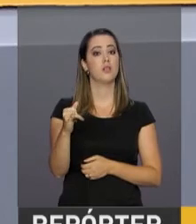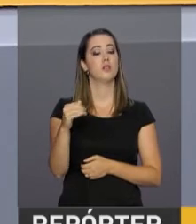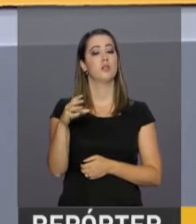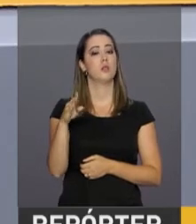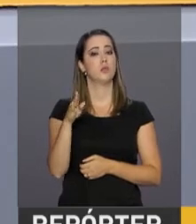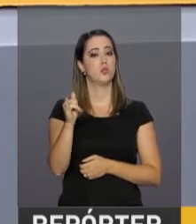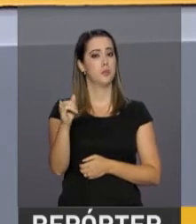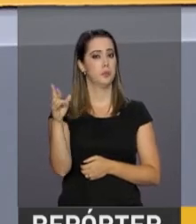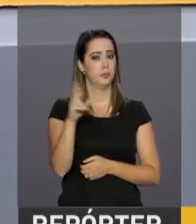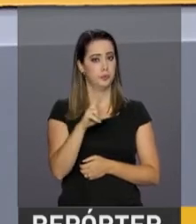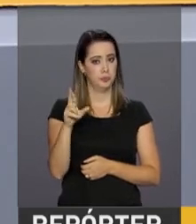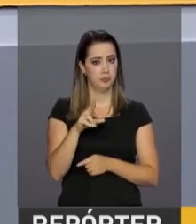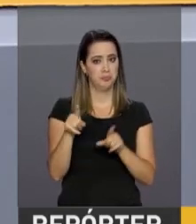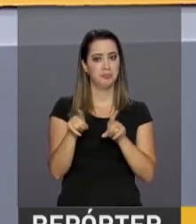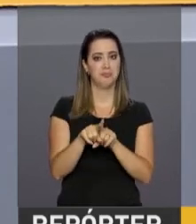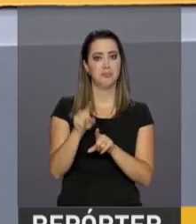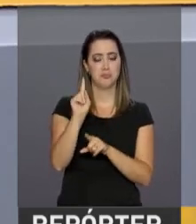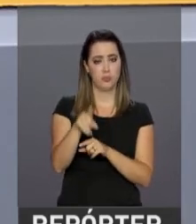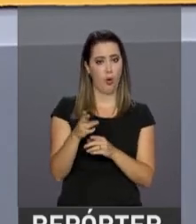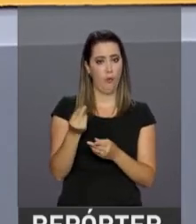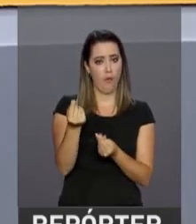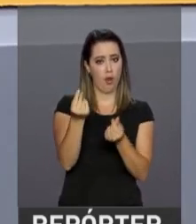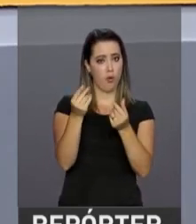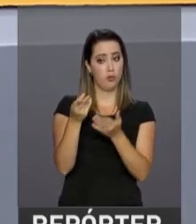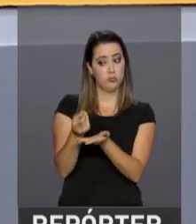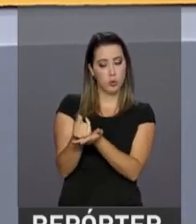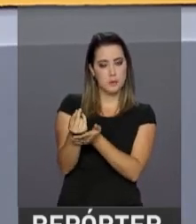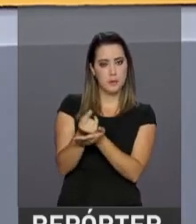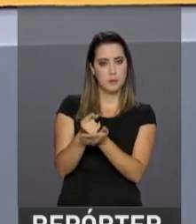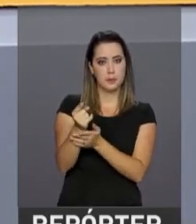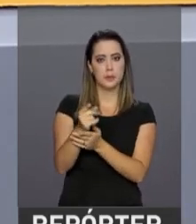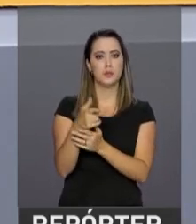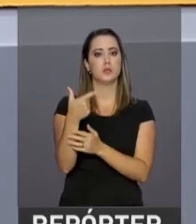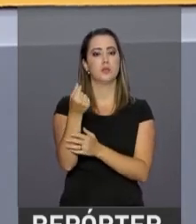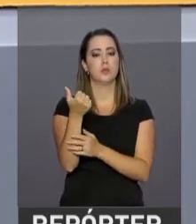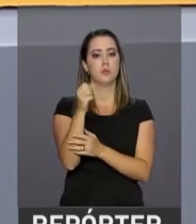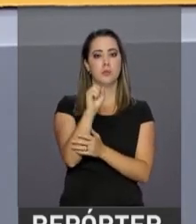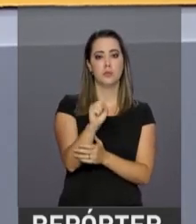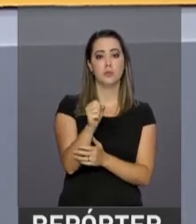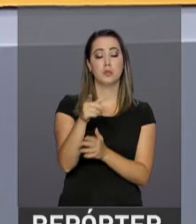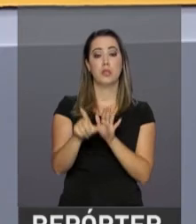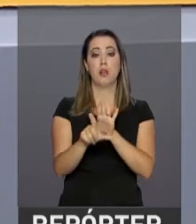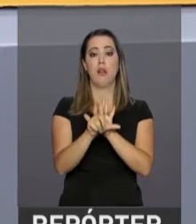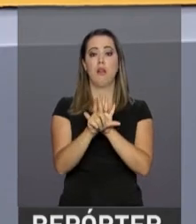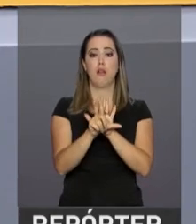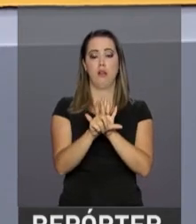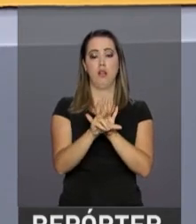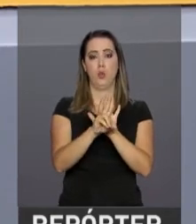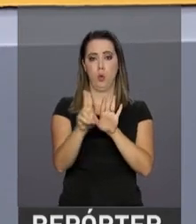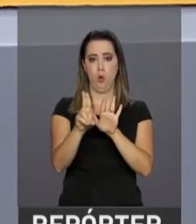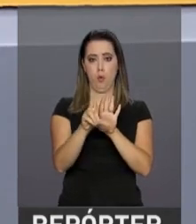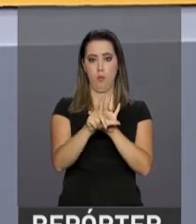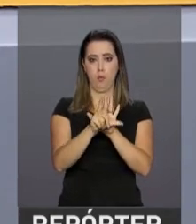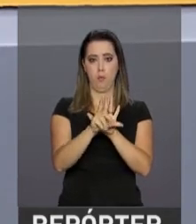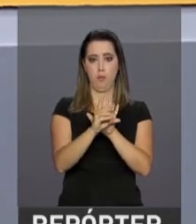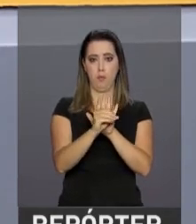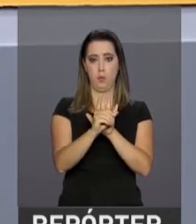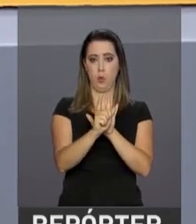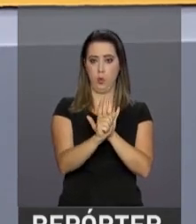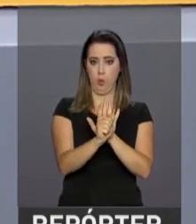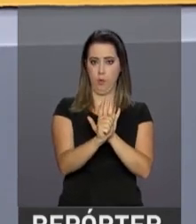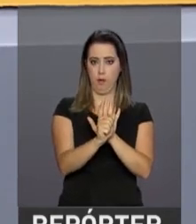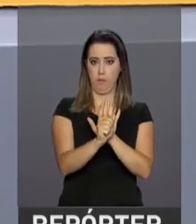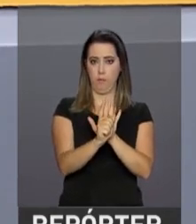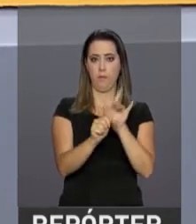500 bilhões de reais. Esse é o montante do orçamento previsto para 2018 na Lei Orçamentária Anual, publicada nesta